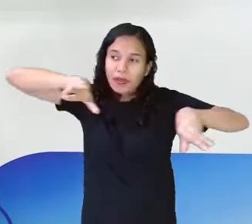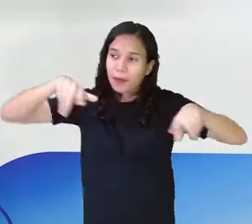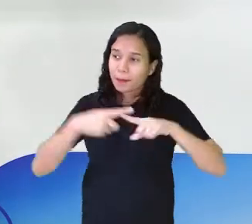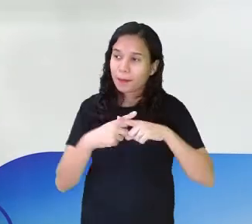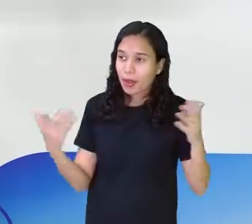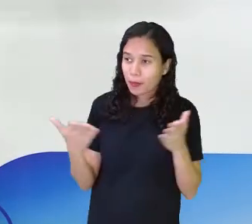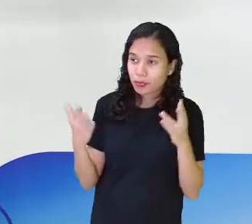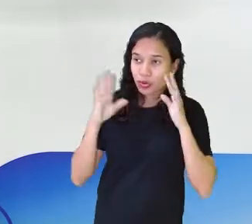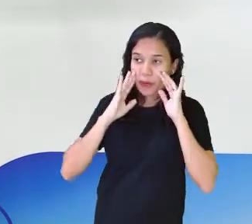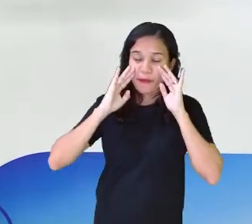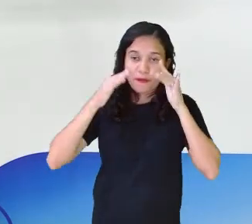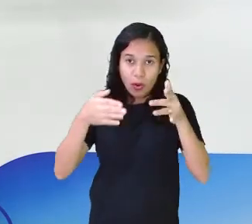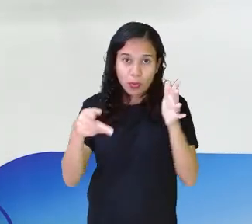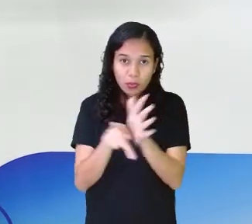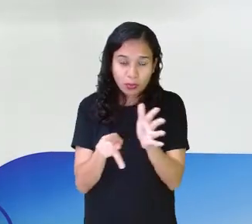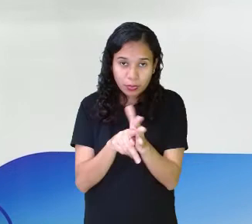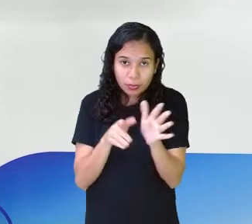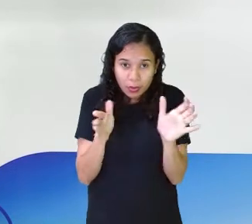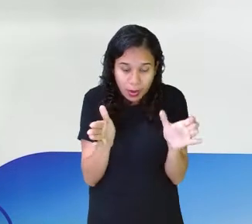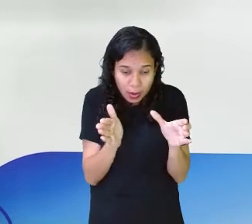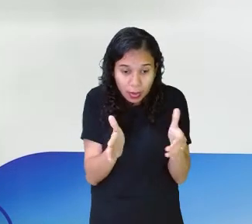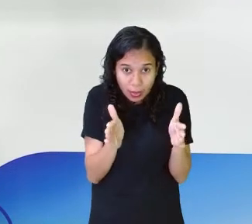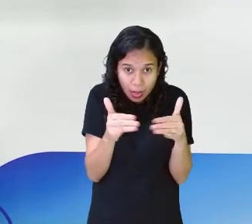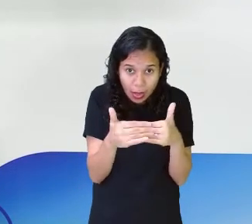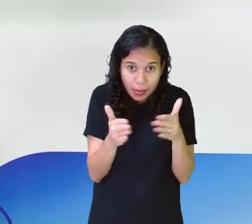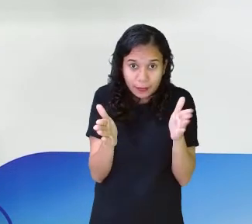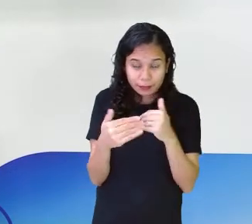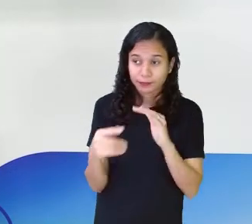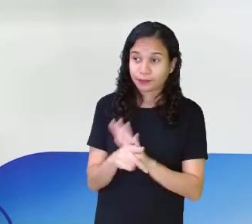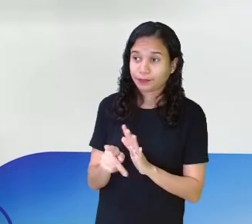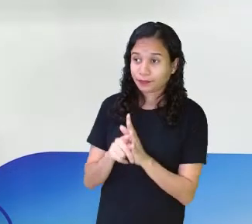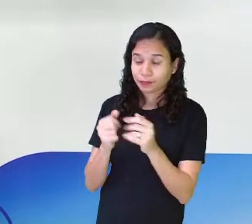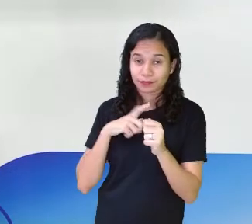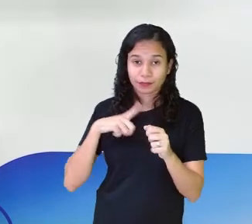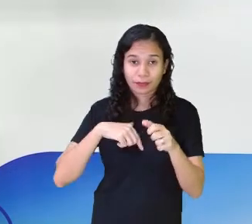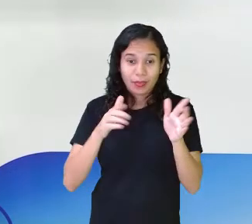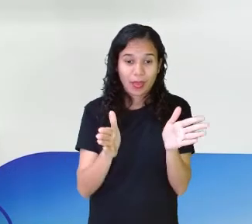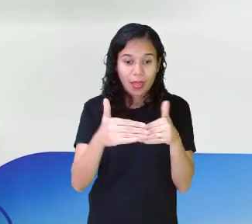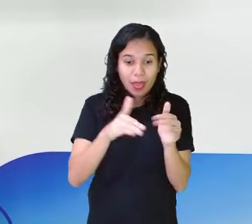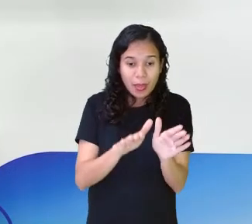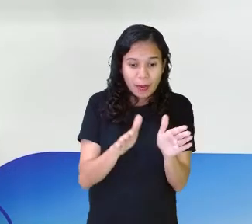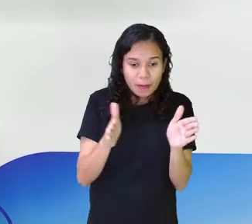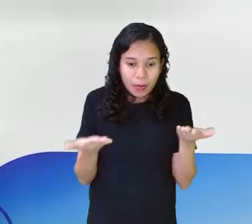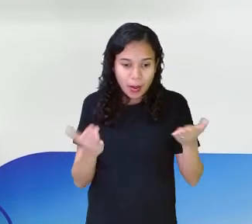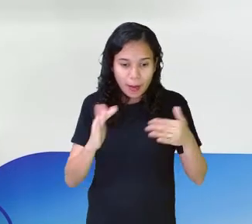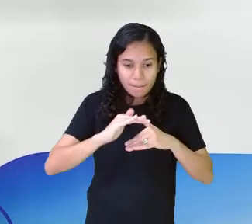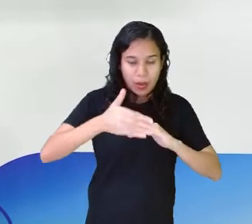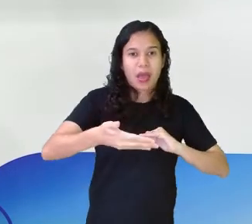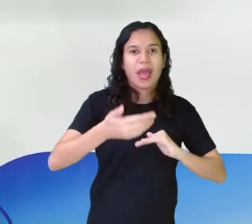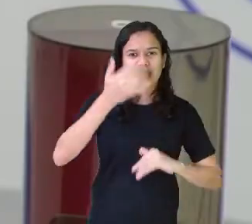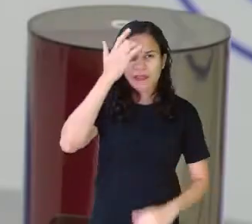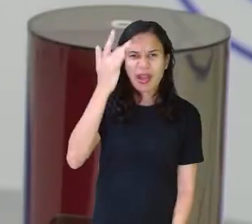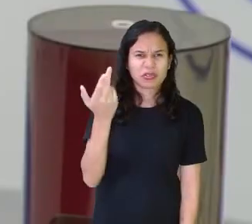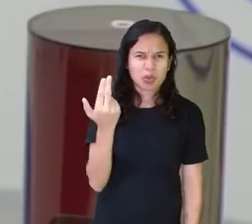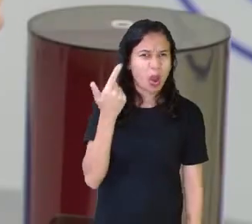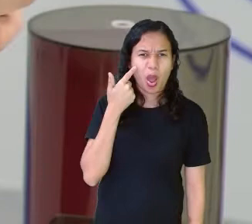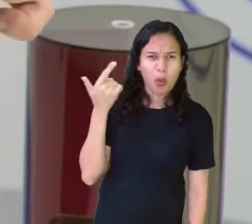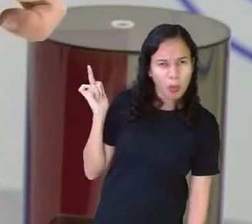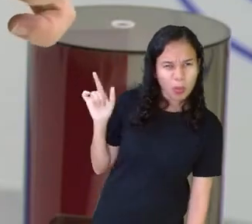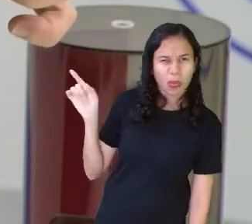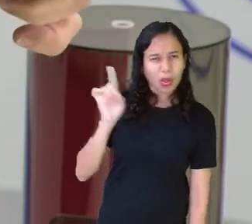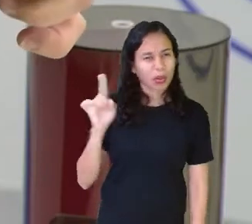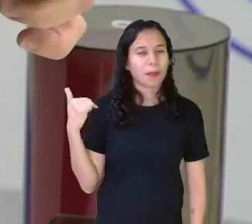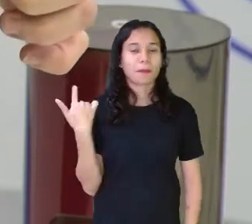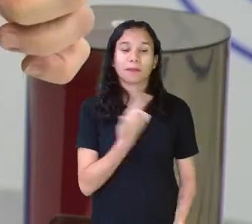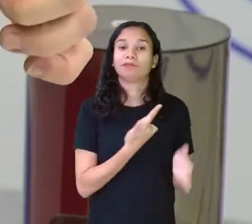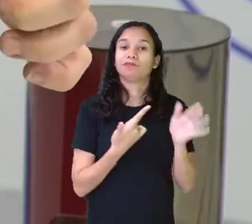hoje eu quero focar na caixinha. Hoje eu quero focar na planificação dela. Essa não é tão fácil como a outra, mas eu